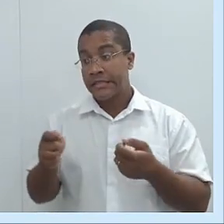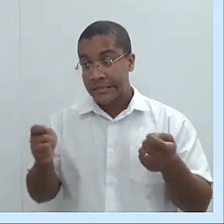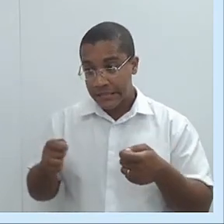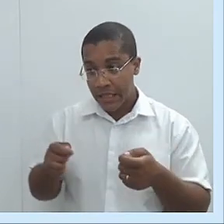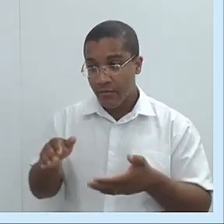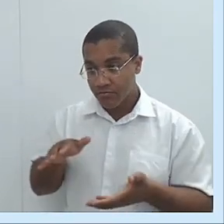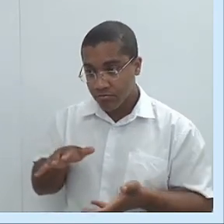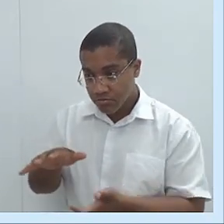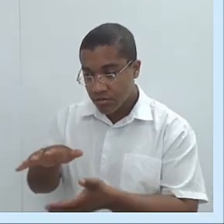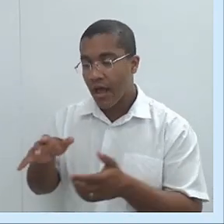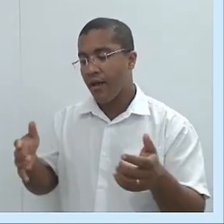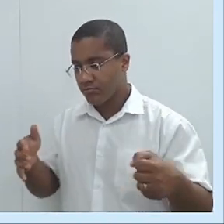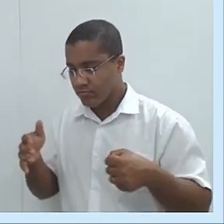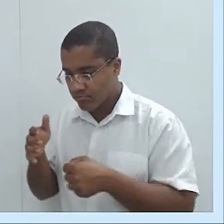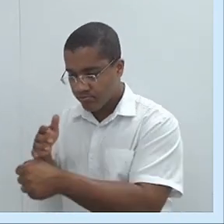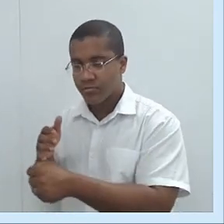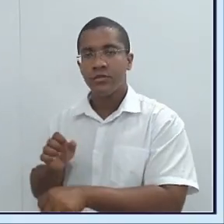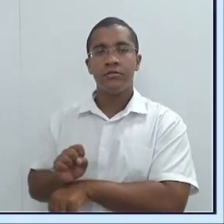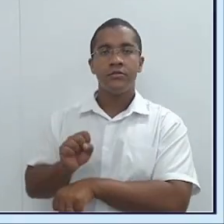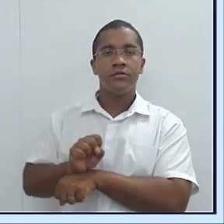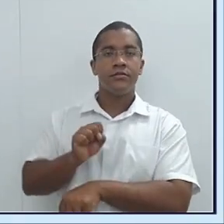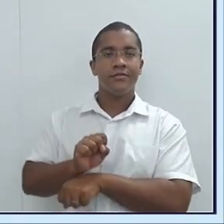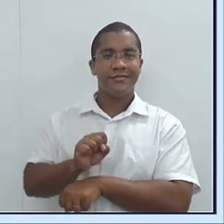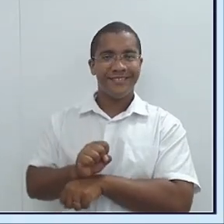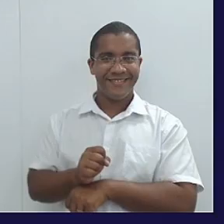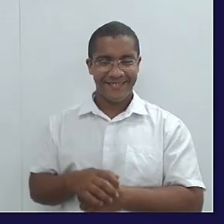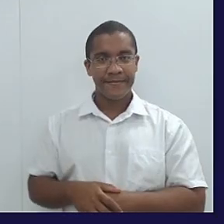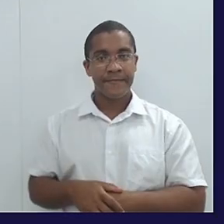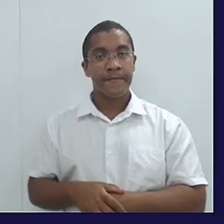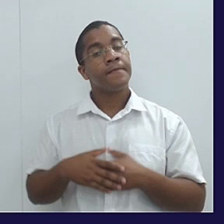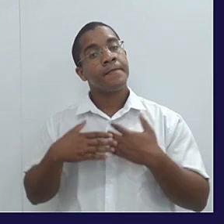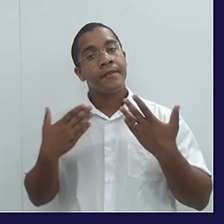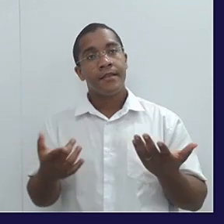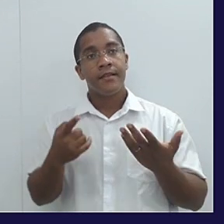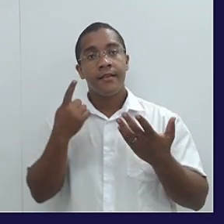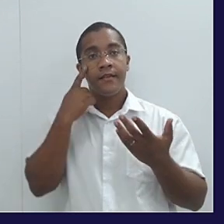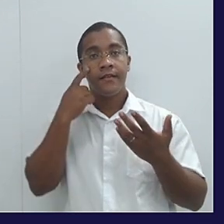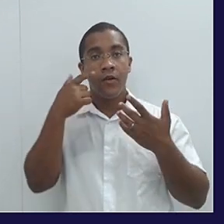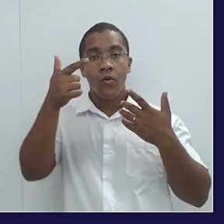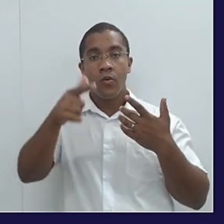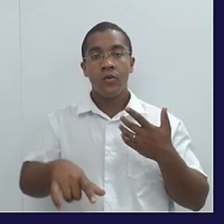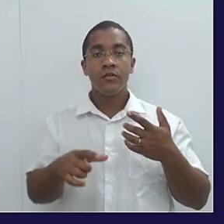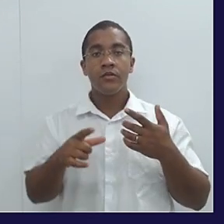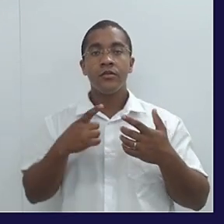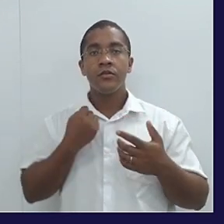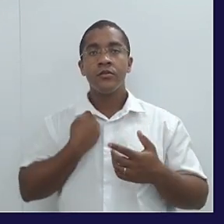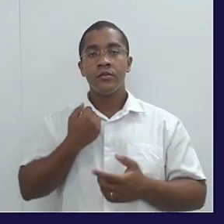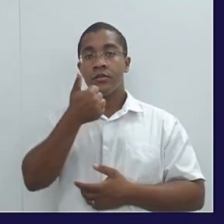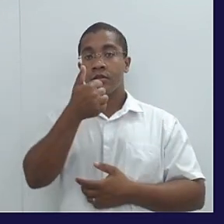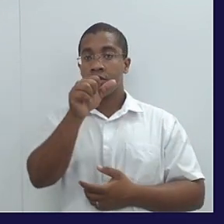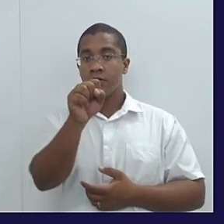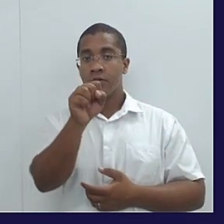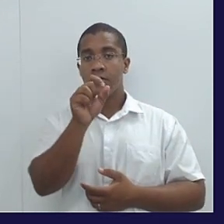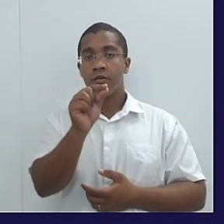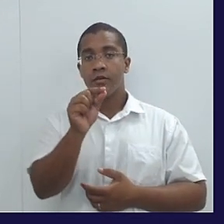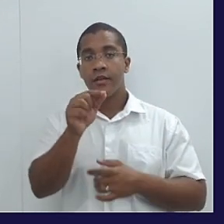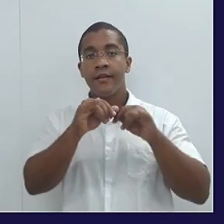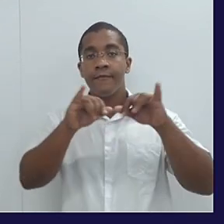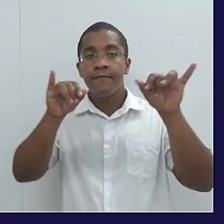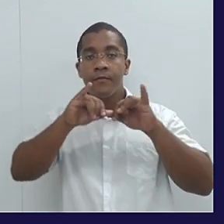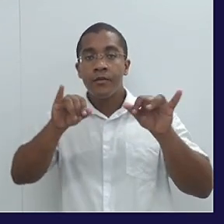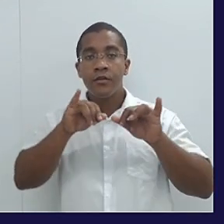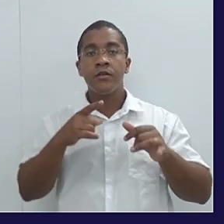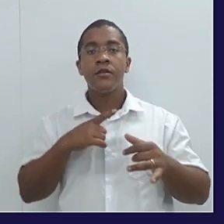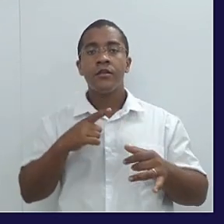né? Que a máquina ela vai suportar. Então, falando aí sobre as outras informações. No número 18, eu tenho